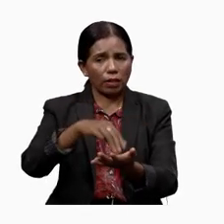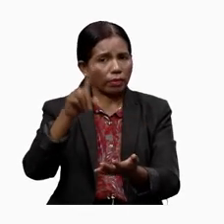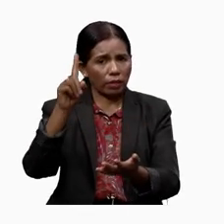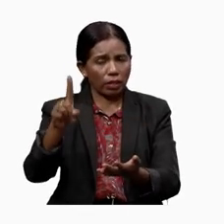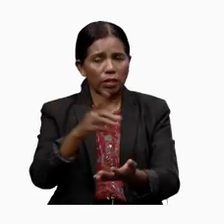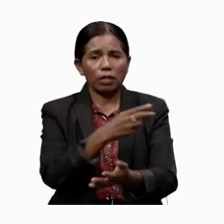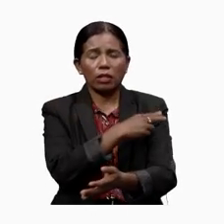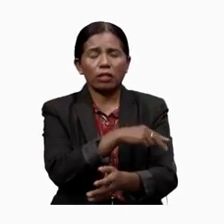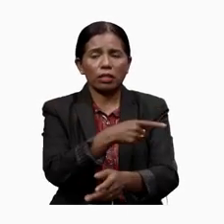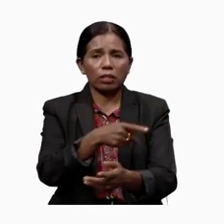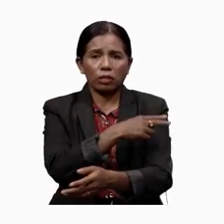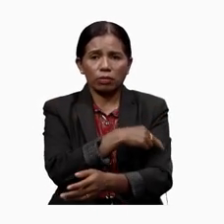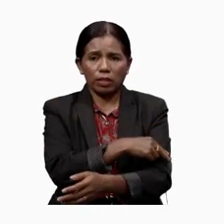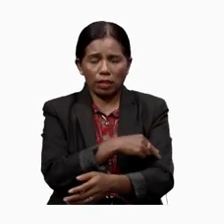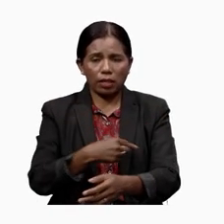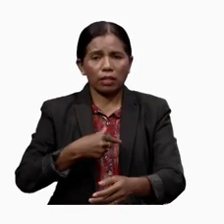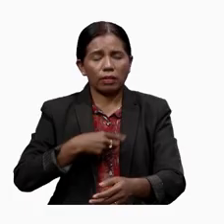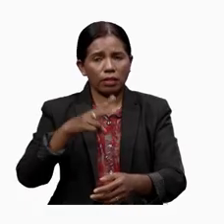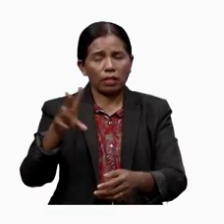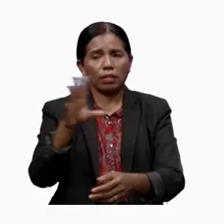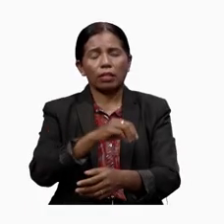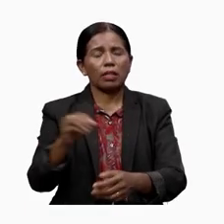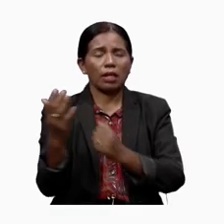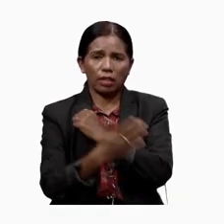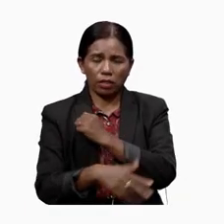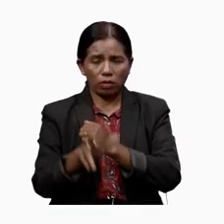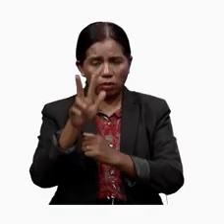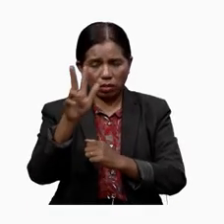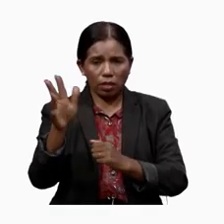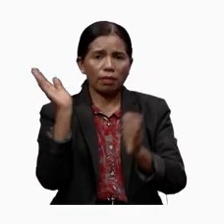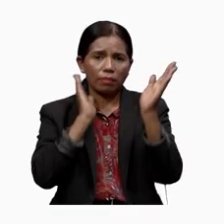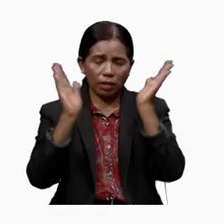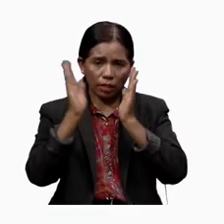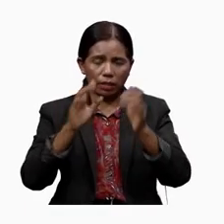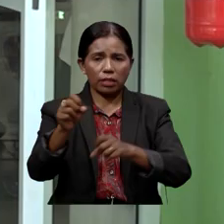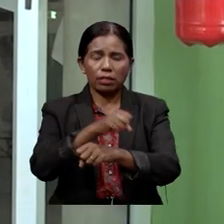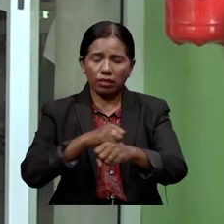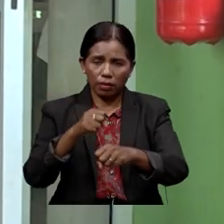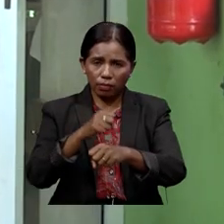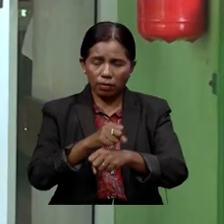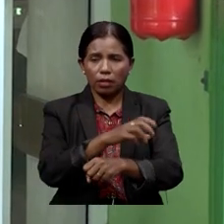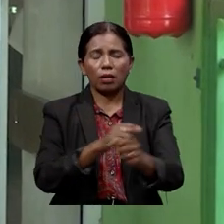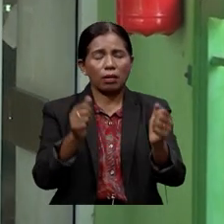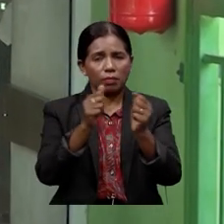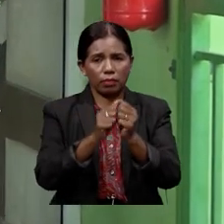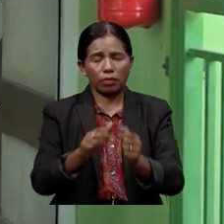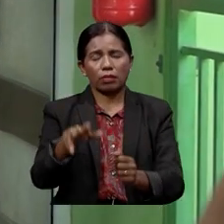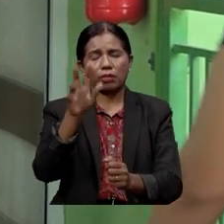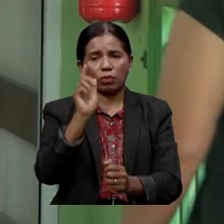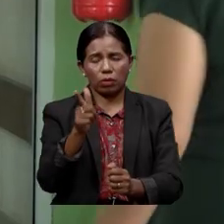Walu, no Ministério da Saúde, estabelece acordo e a nação Tolo, a Nessan, Malásia, Indonésia, no Singapura, a moto tocam